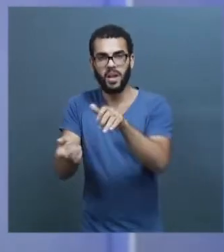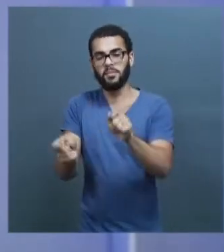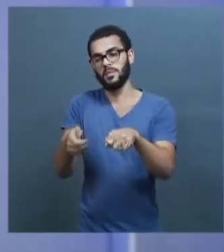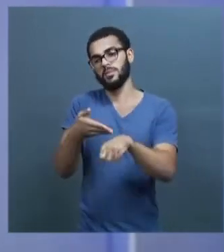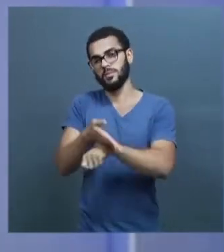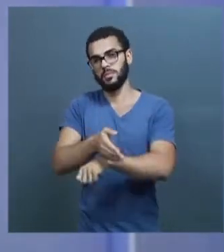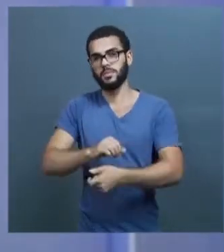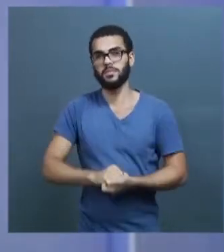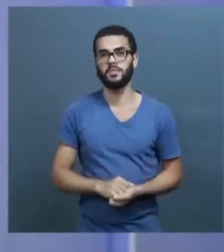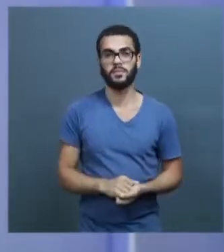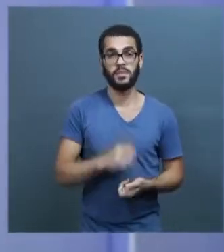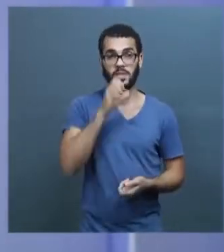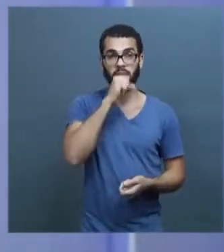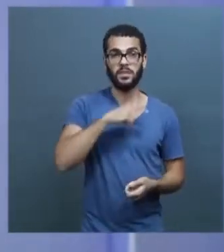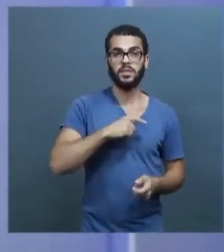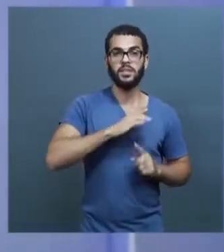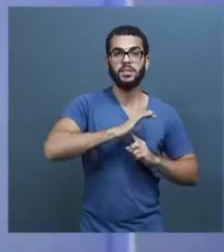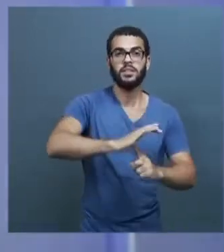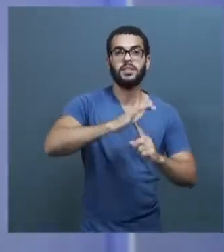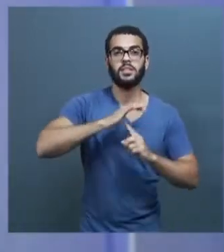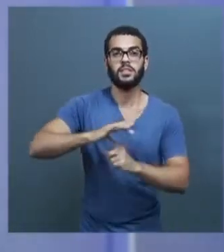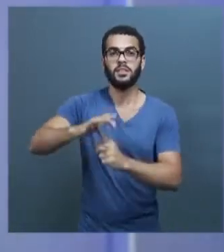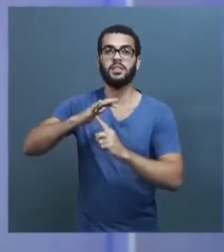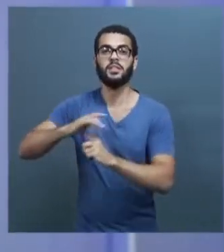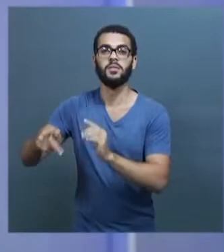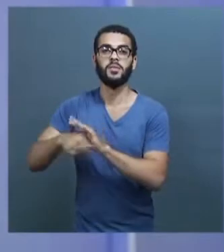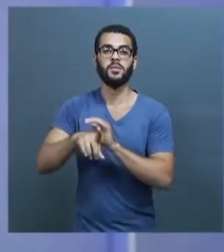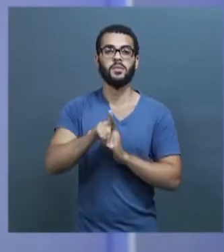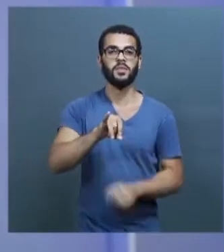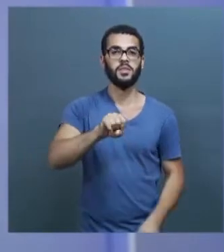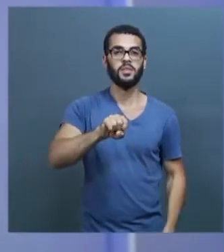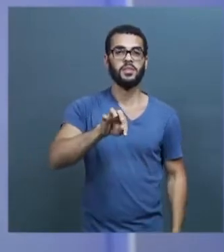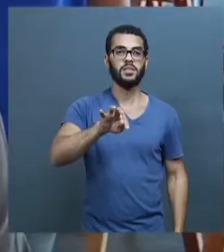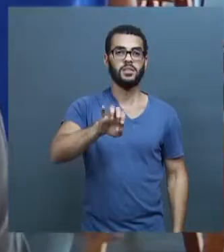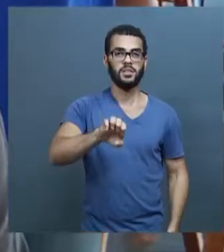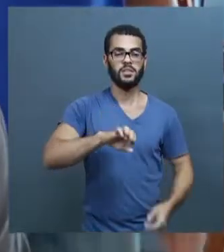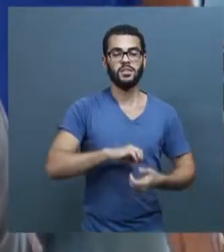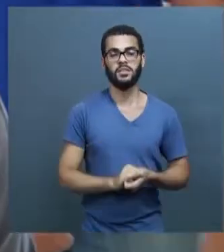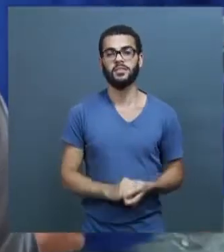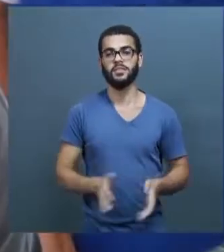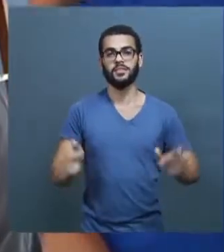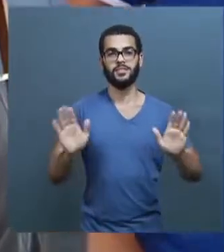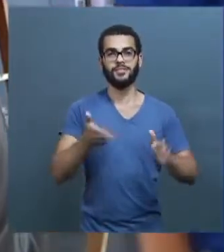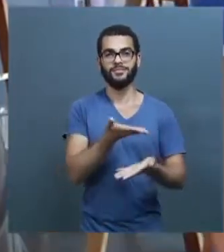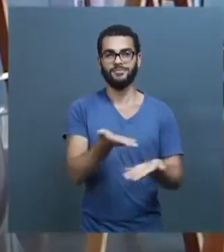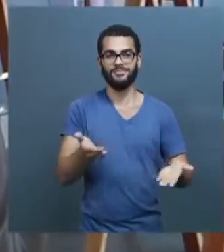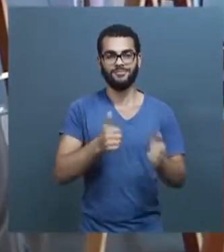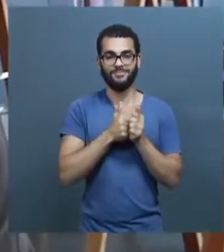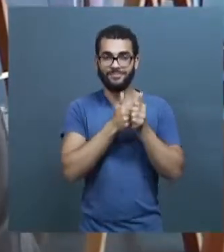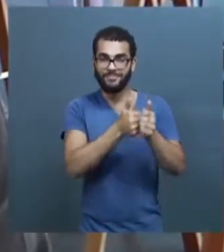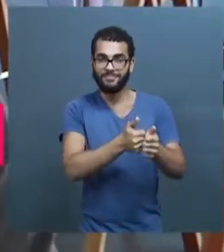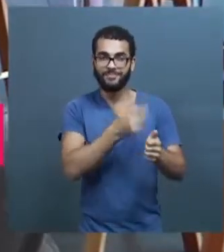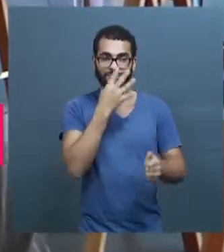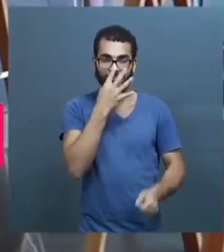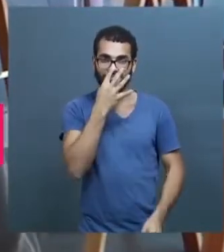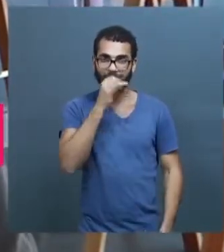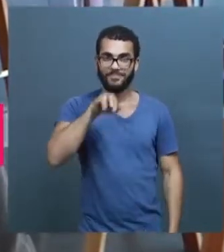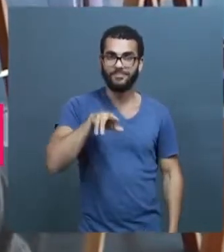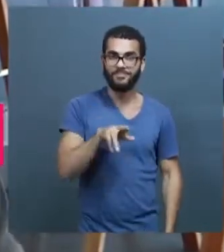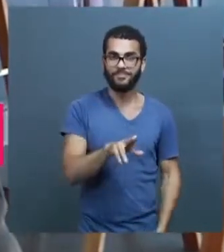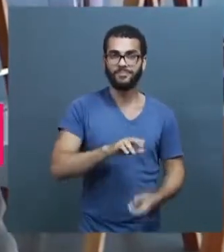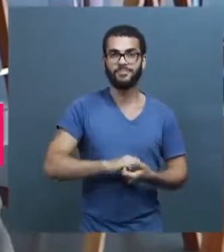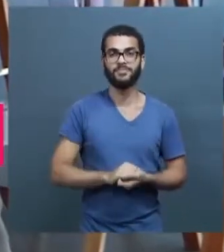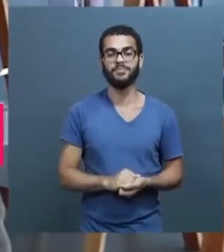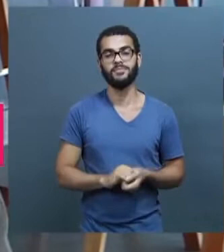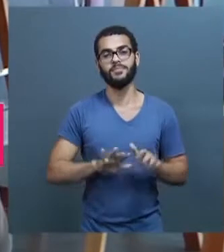DIST. Quem traz mais informações é o repórter Júnior Critel. Olá para você que acompanha o Jornal da UFU. Todo